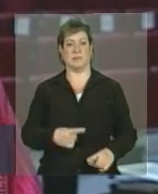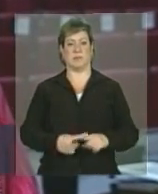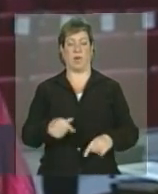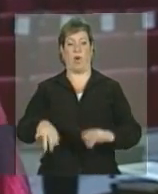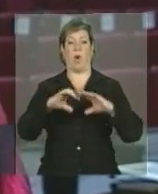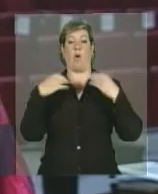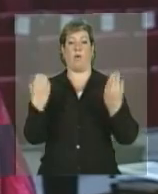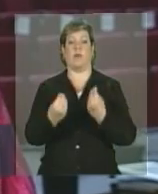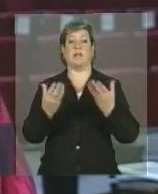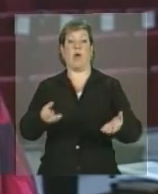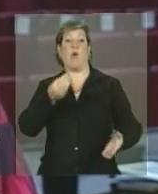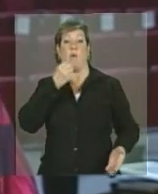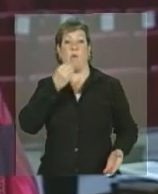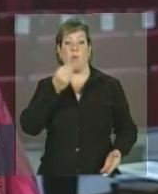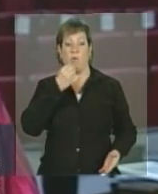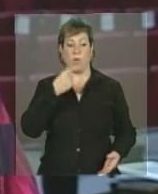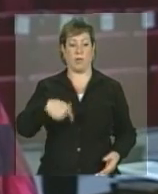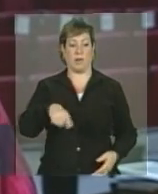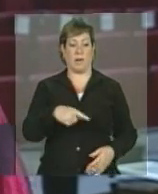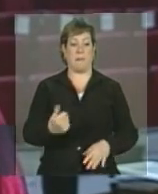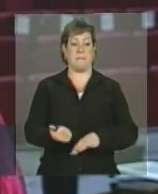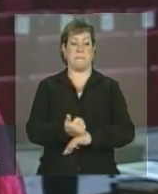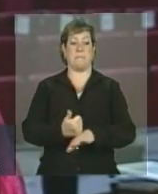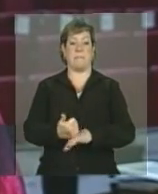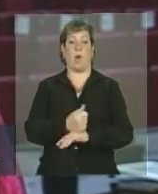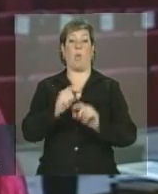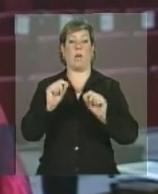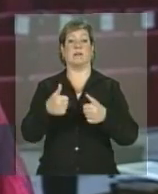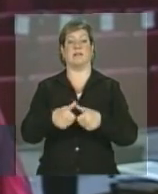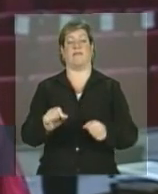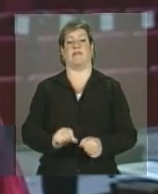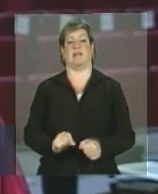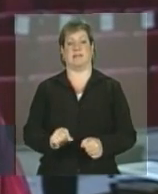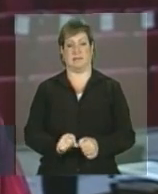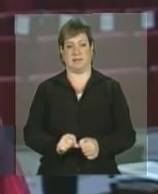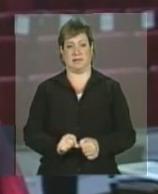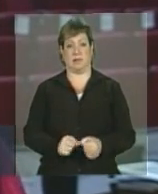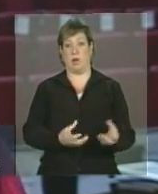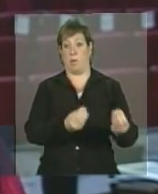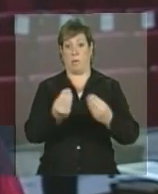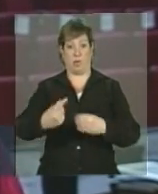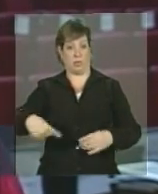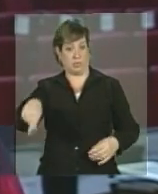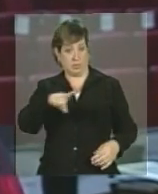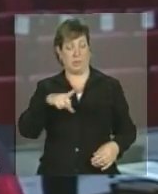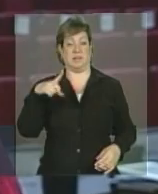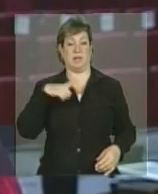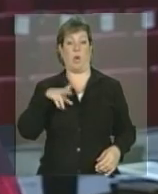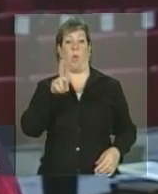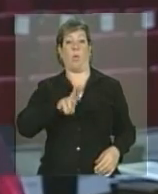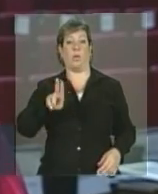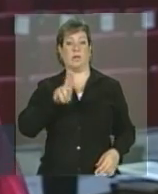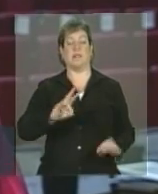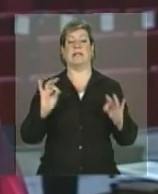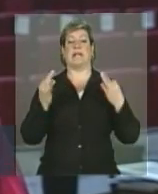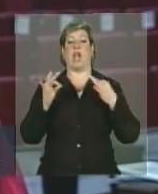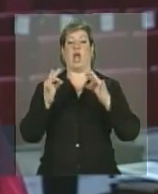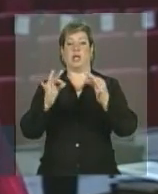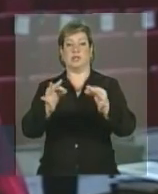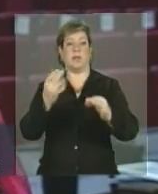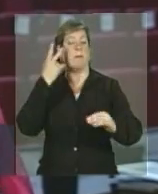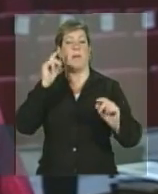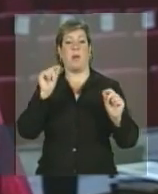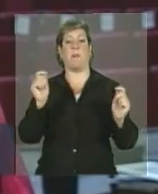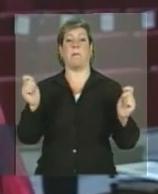deu uma oportunidade para elas ainda melhorar o que estão fazendo. Muitos delas estão utilizando a tecnologia para